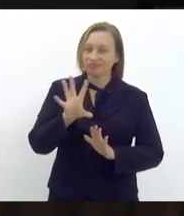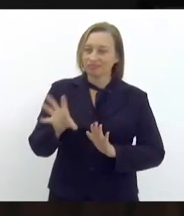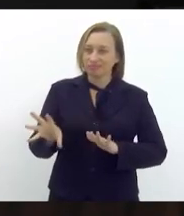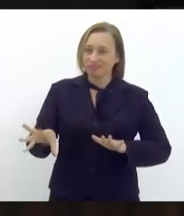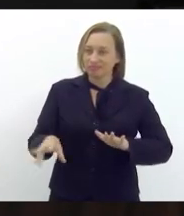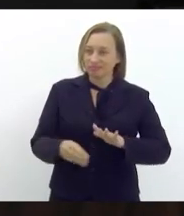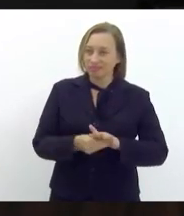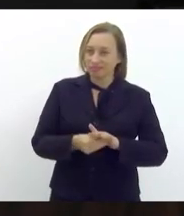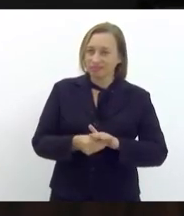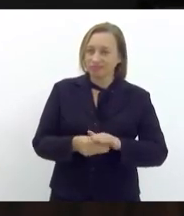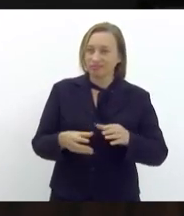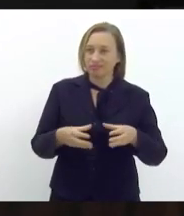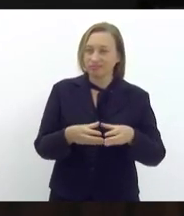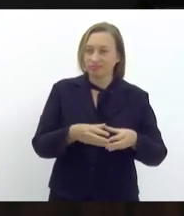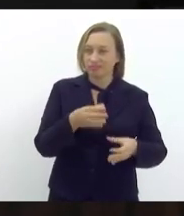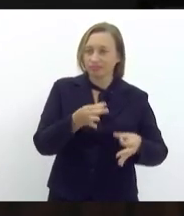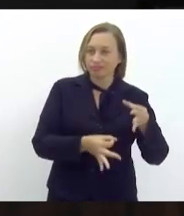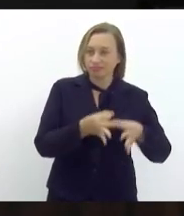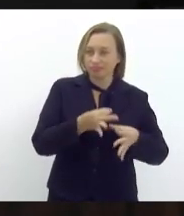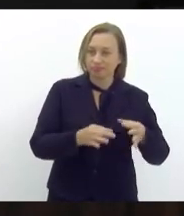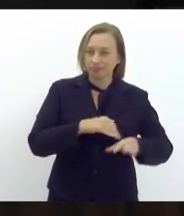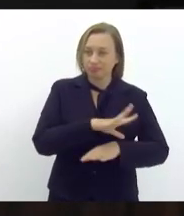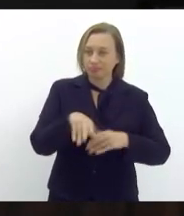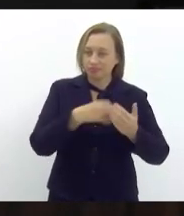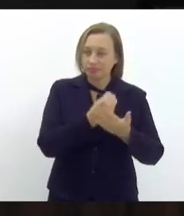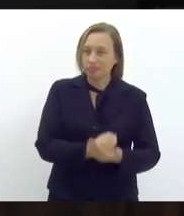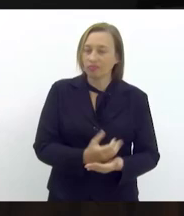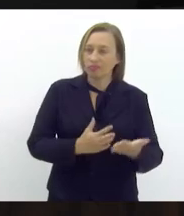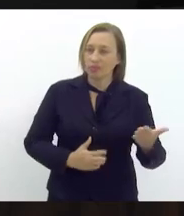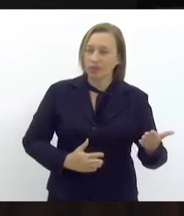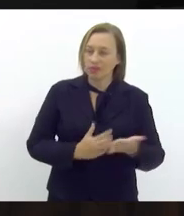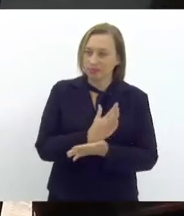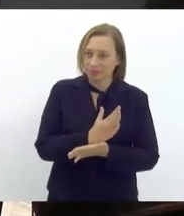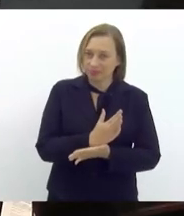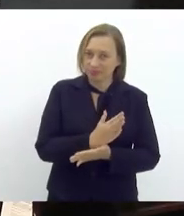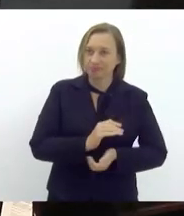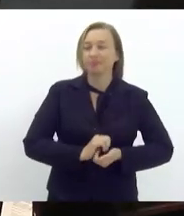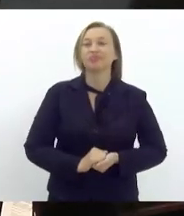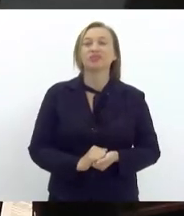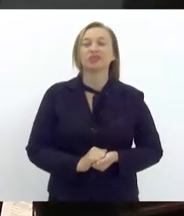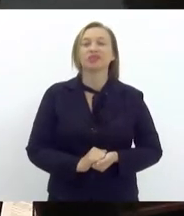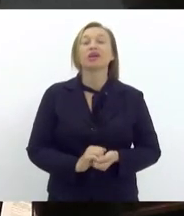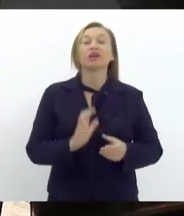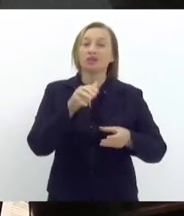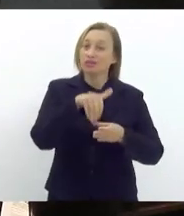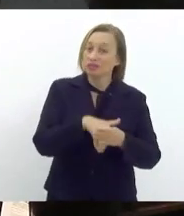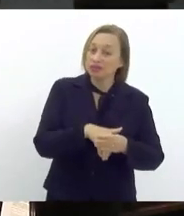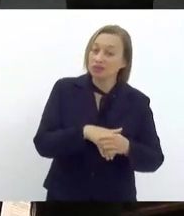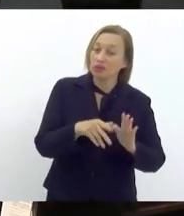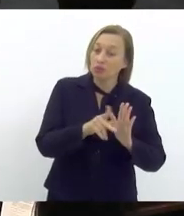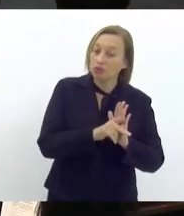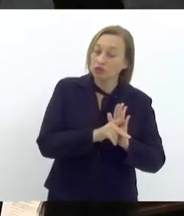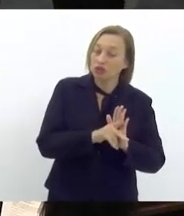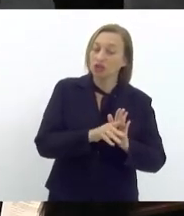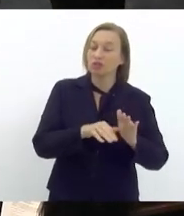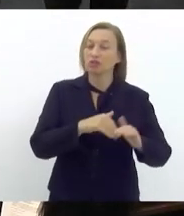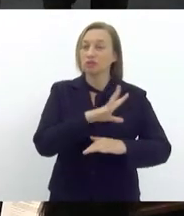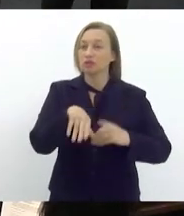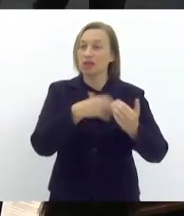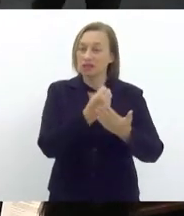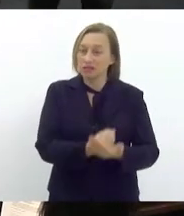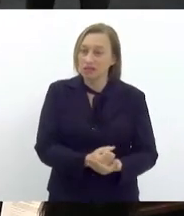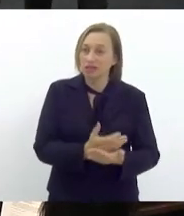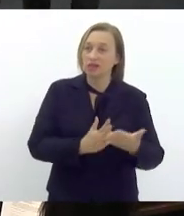da comissão de constituição e justiça senhores que aprovam em Maneço estão aprovado em votação projeto assim emendado senhores que